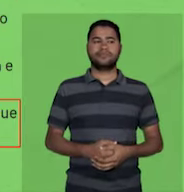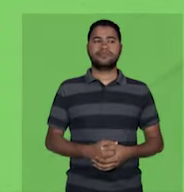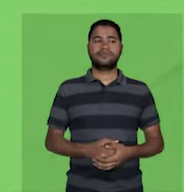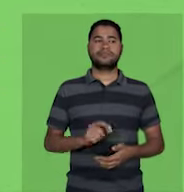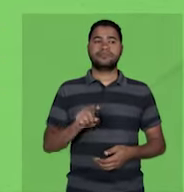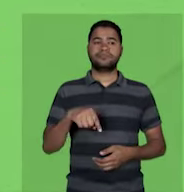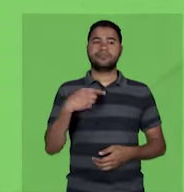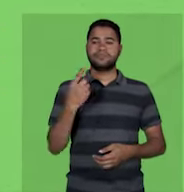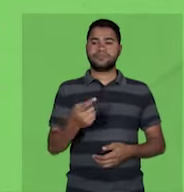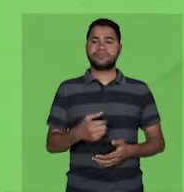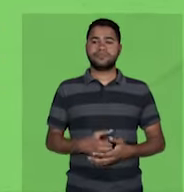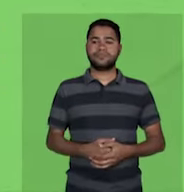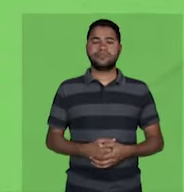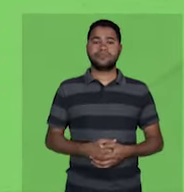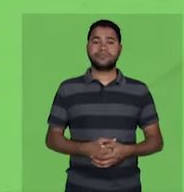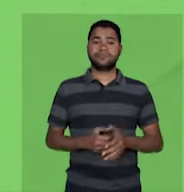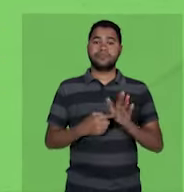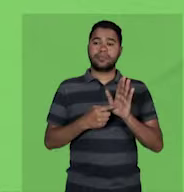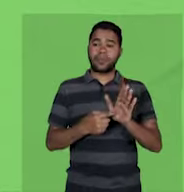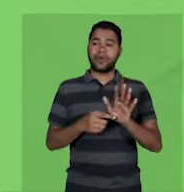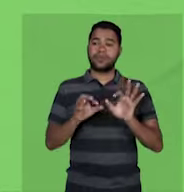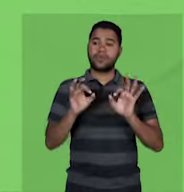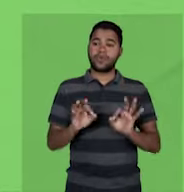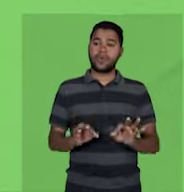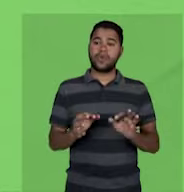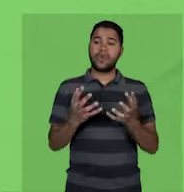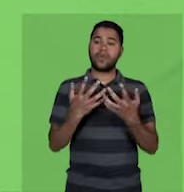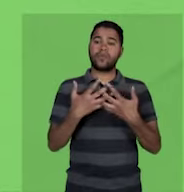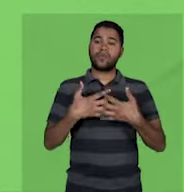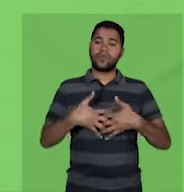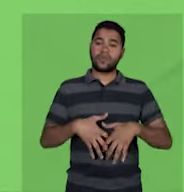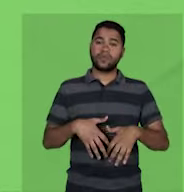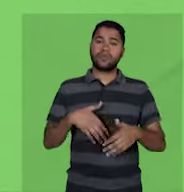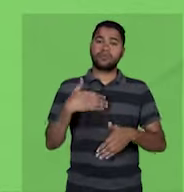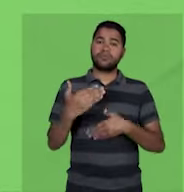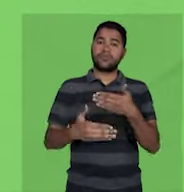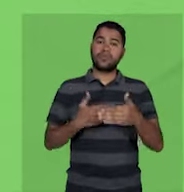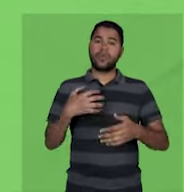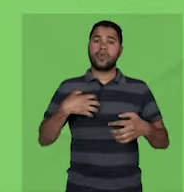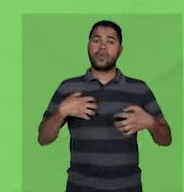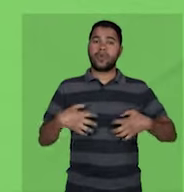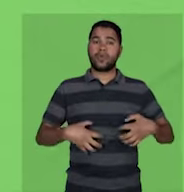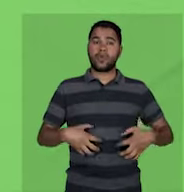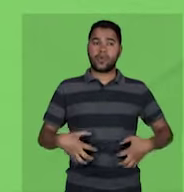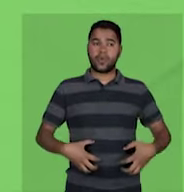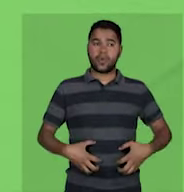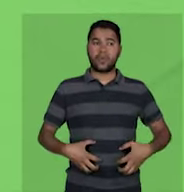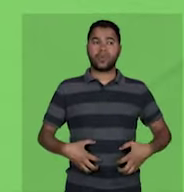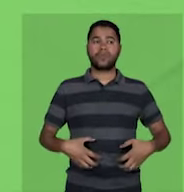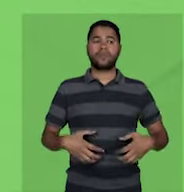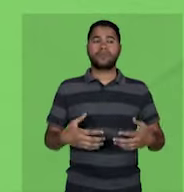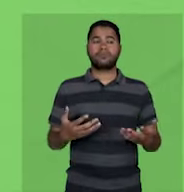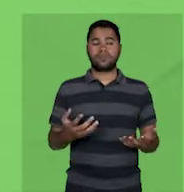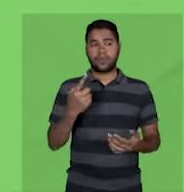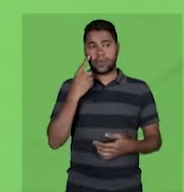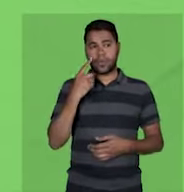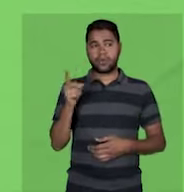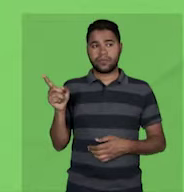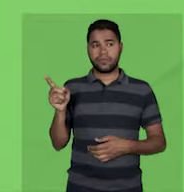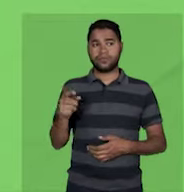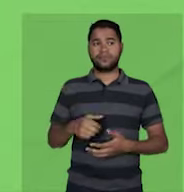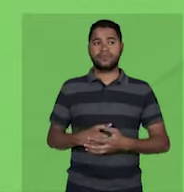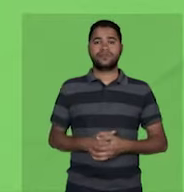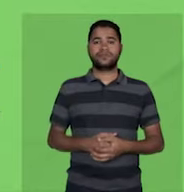Próxima pergunta. Indique corretamente a função desempenhada pelos órgãos do sistema urinário. Então, os nossos